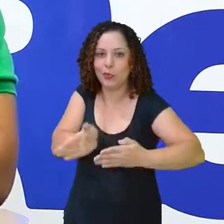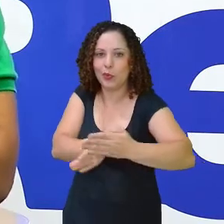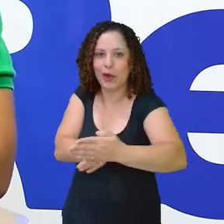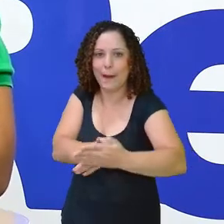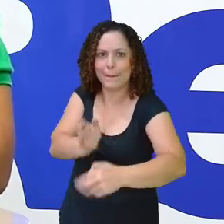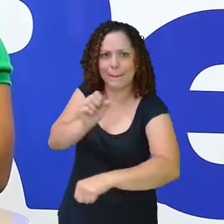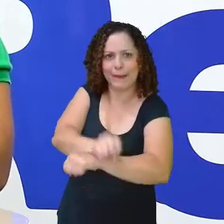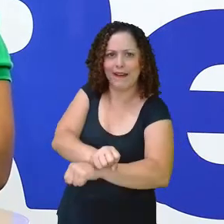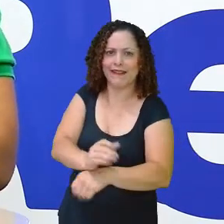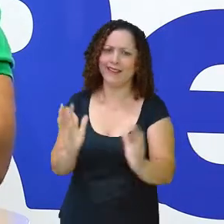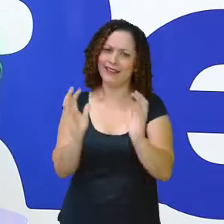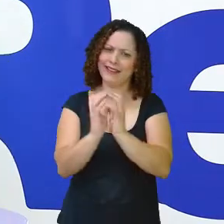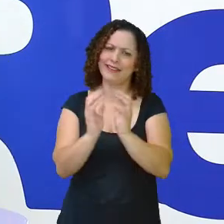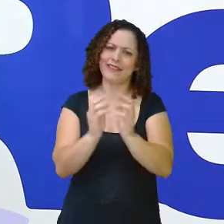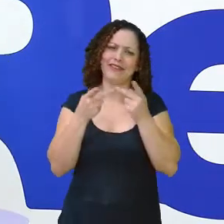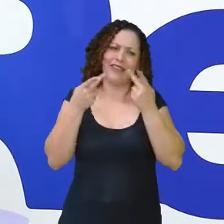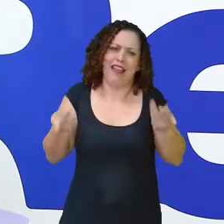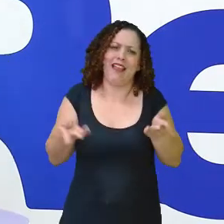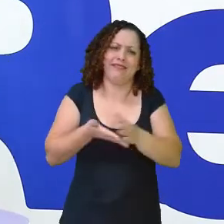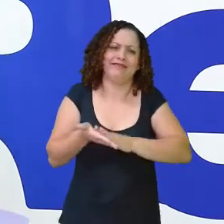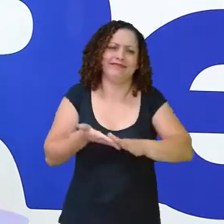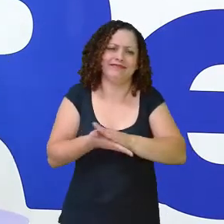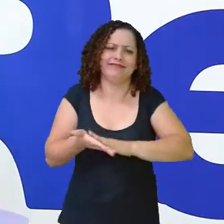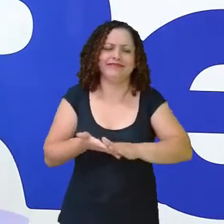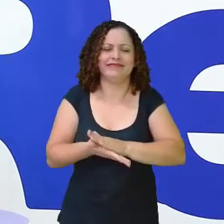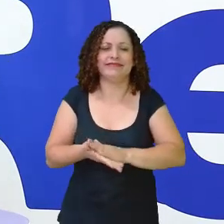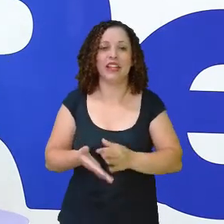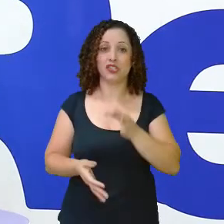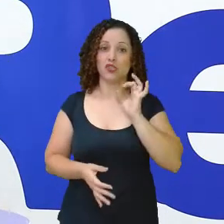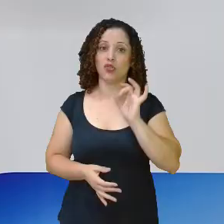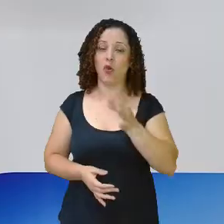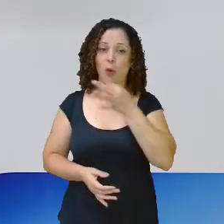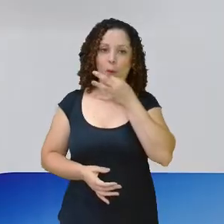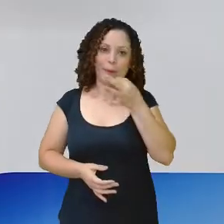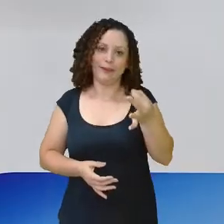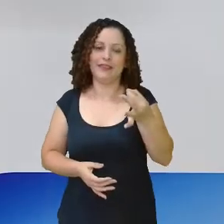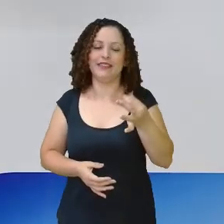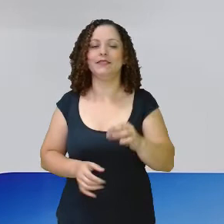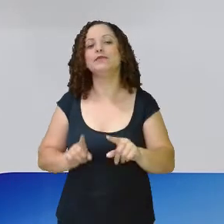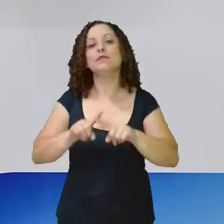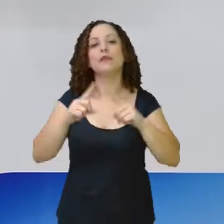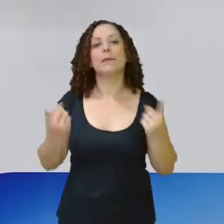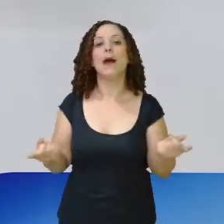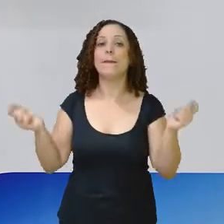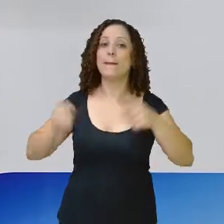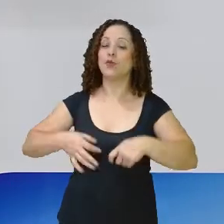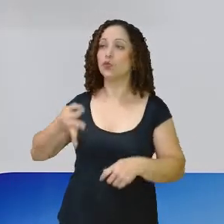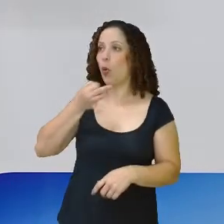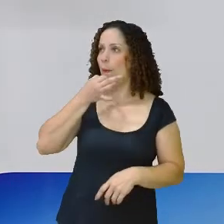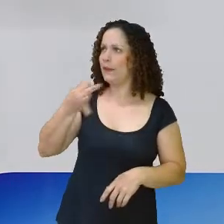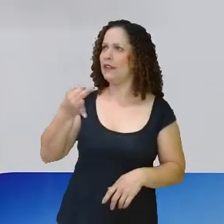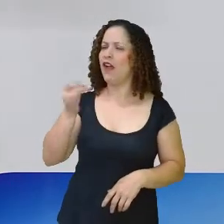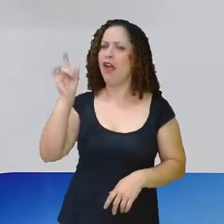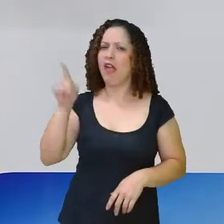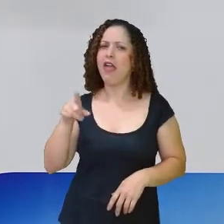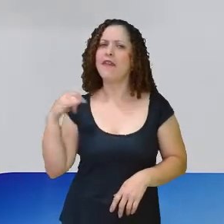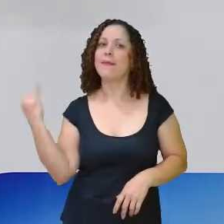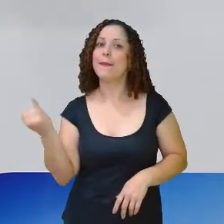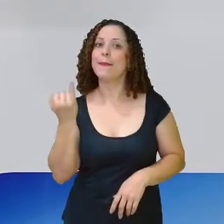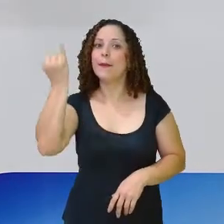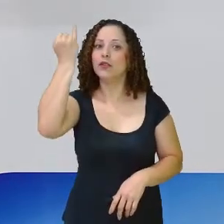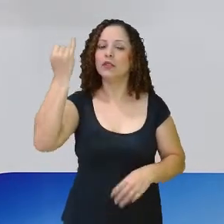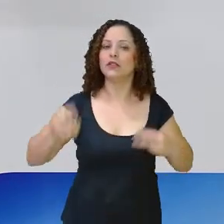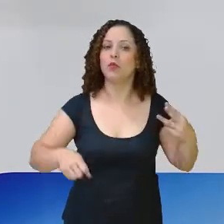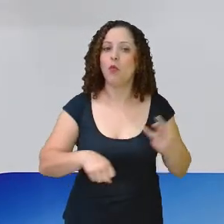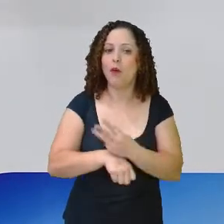a gente dar uma opinião sobre isso. Mas eu posso dar uma opinião se eu acho importante que o WhatsApp seja